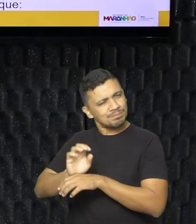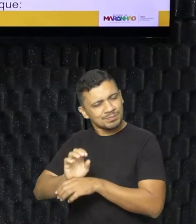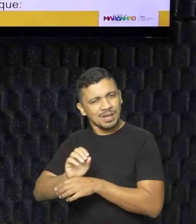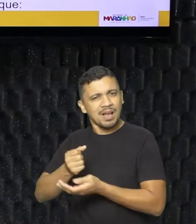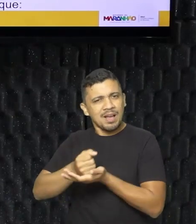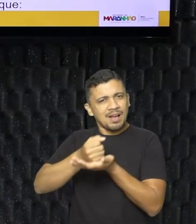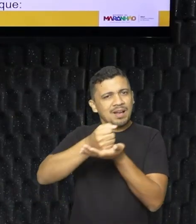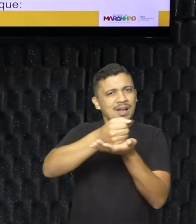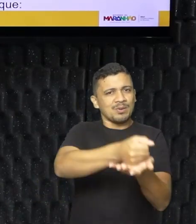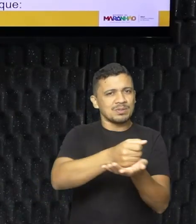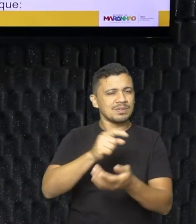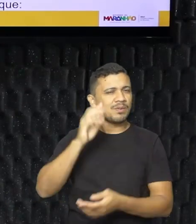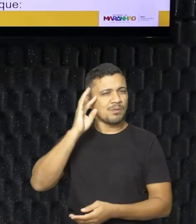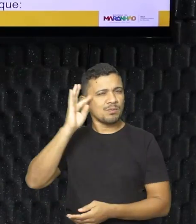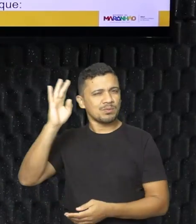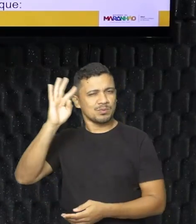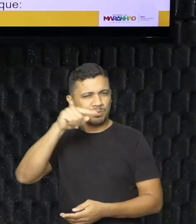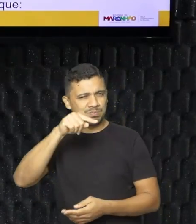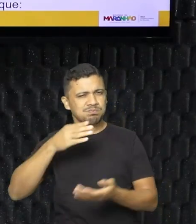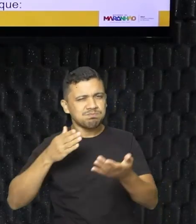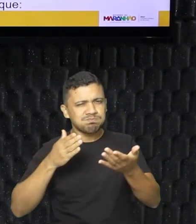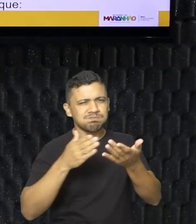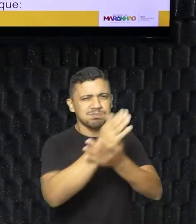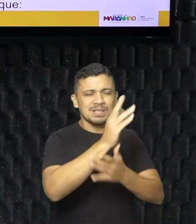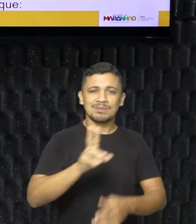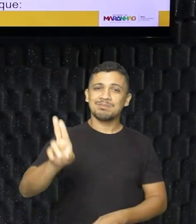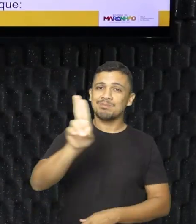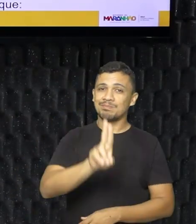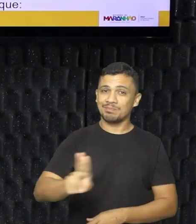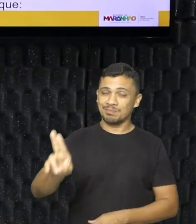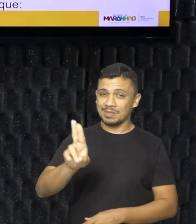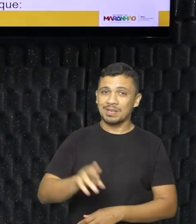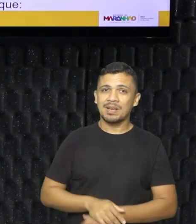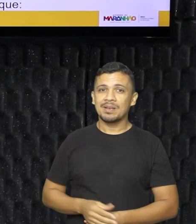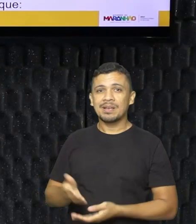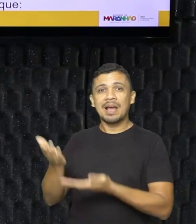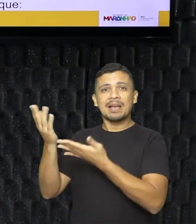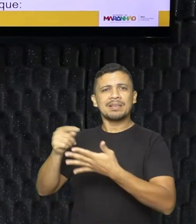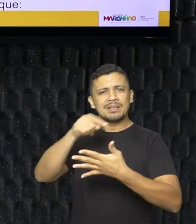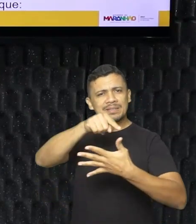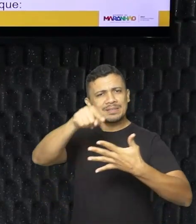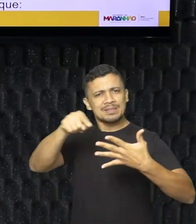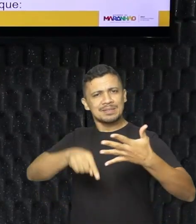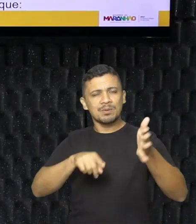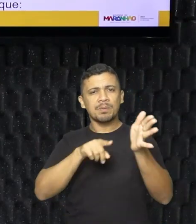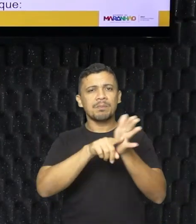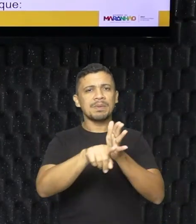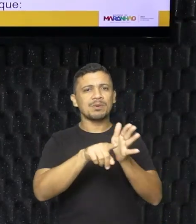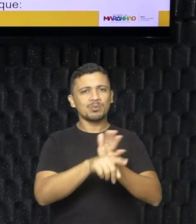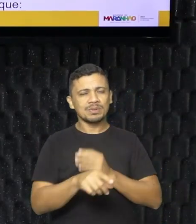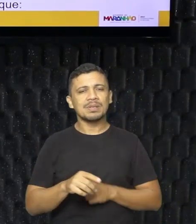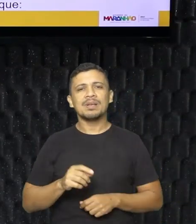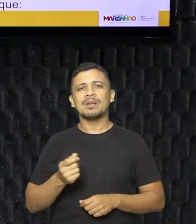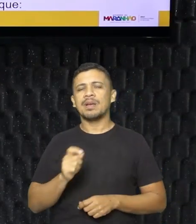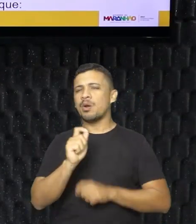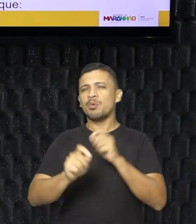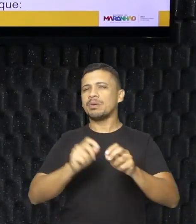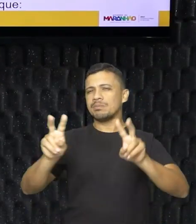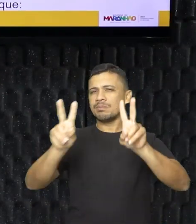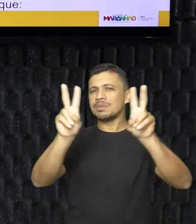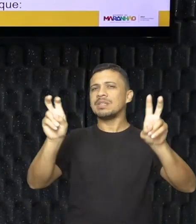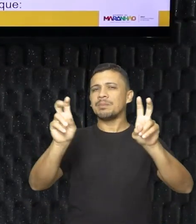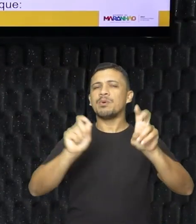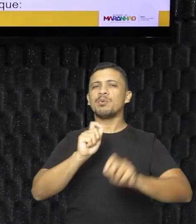universidade. A gente tem aqui 5 questões, a gente vai começar pela primeira questão proposta da unidade 2 do nosso material, falando sobre a